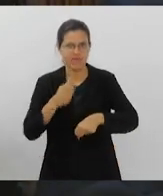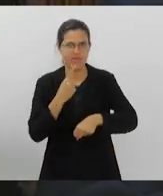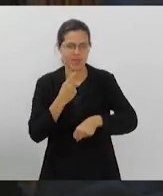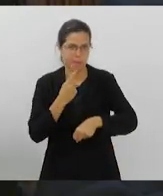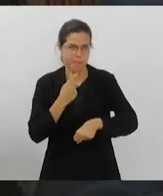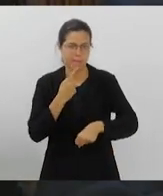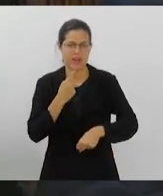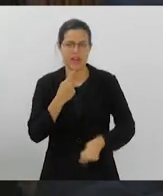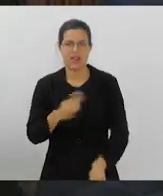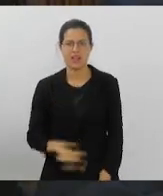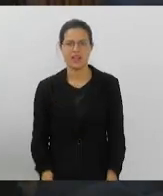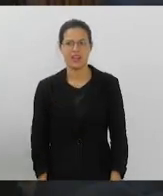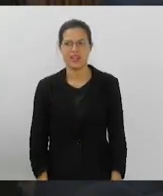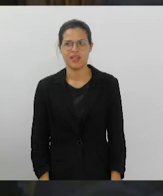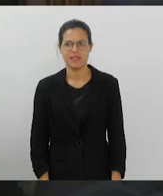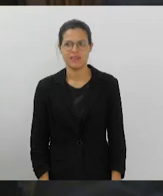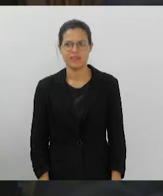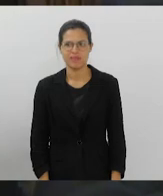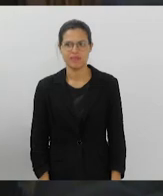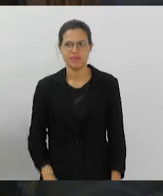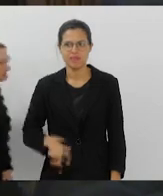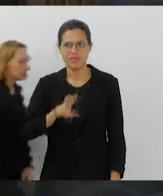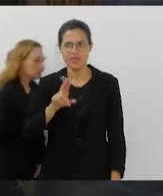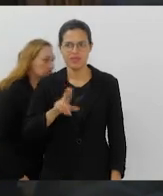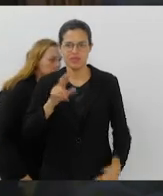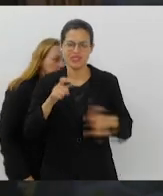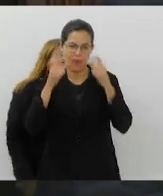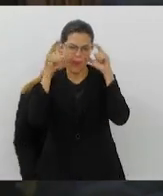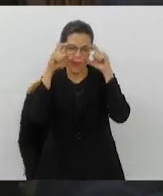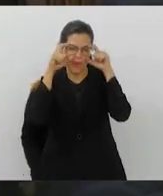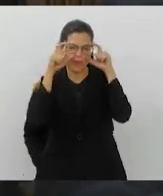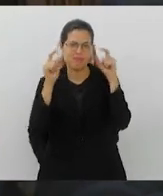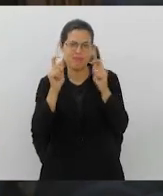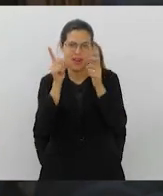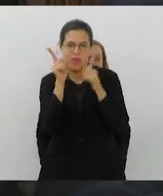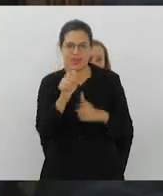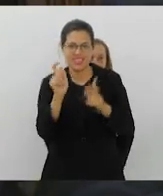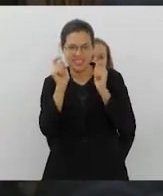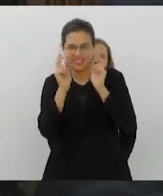Vou usar de uma coisa aqui, de uma artimanha, senão não vou enxergar ninguém daqui.